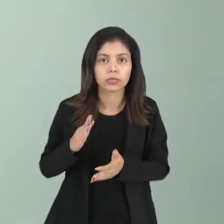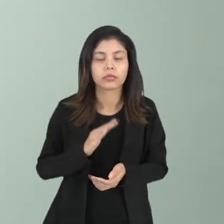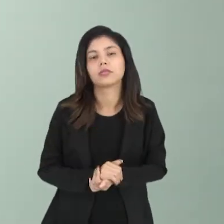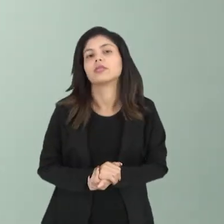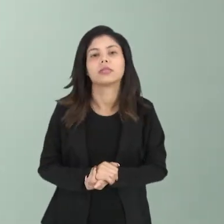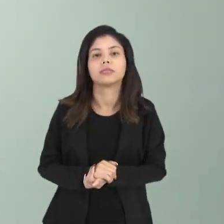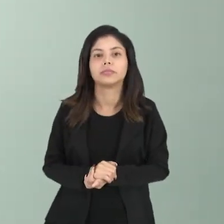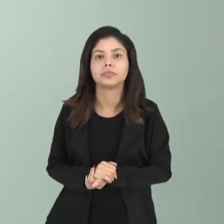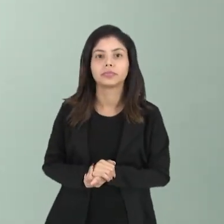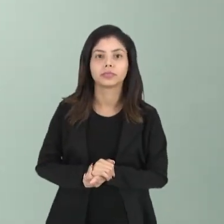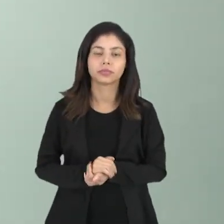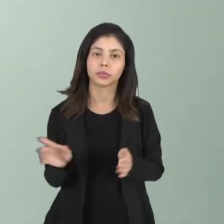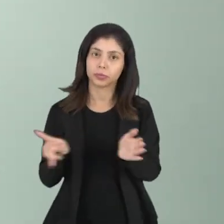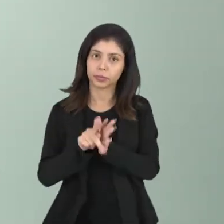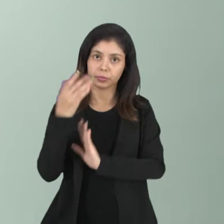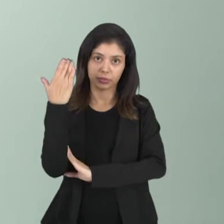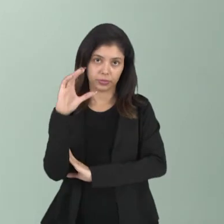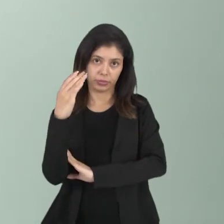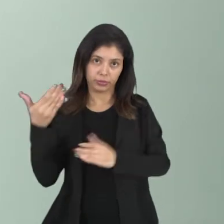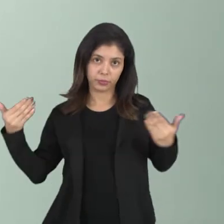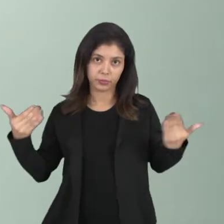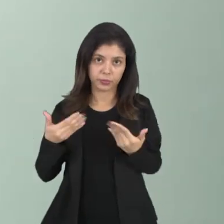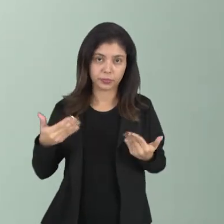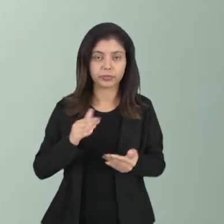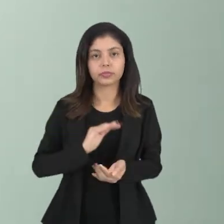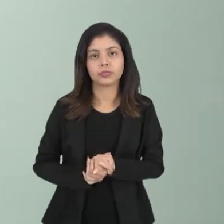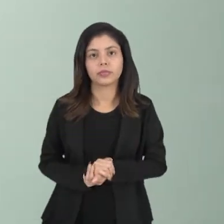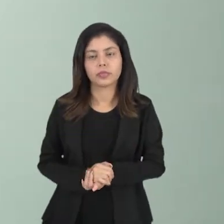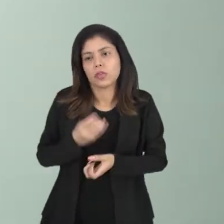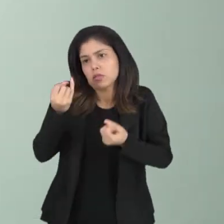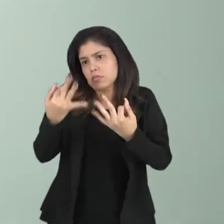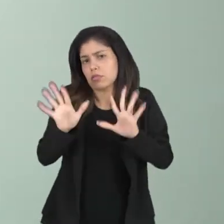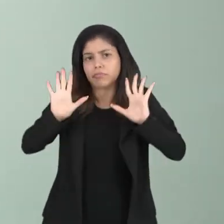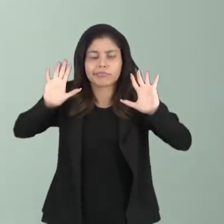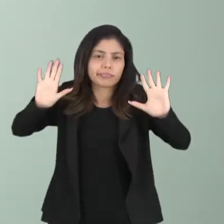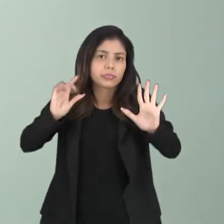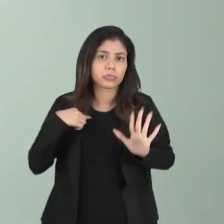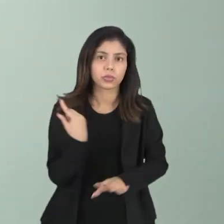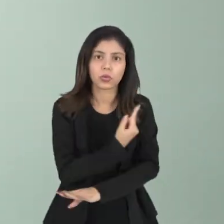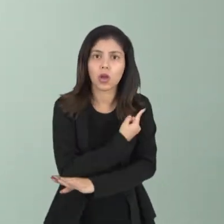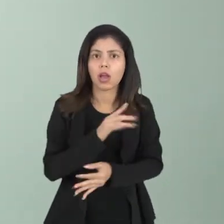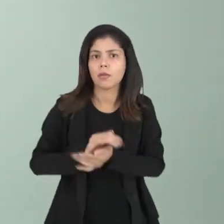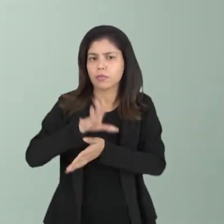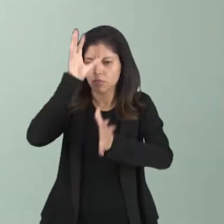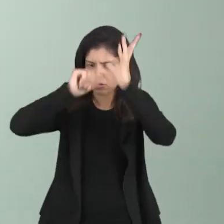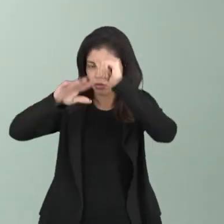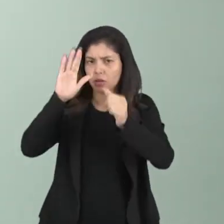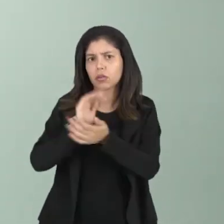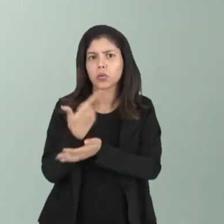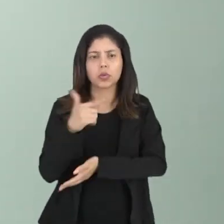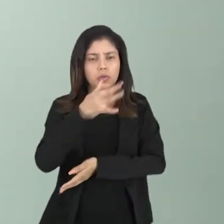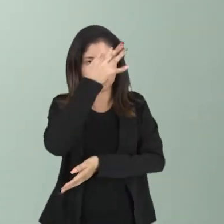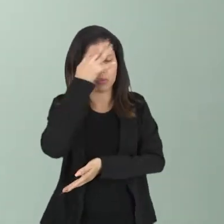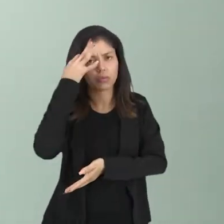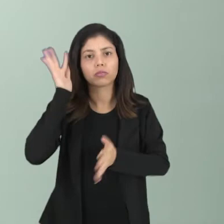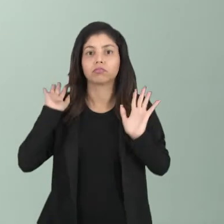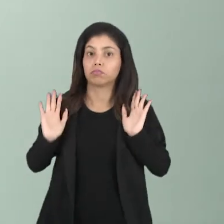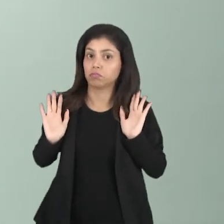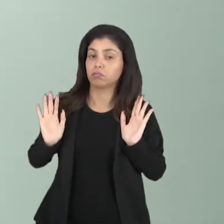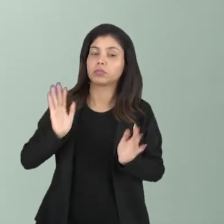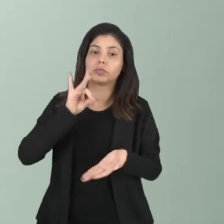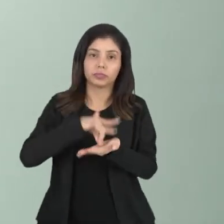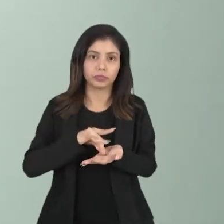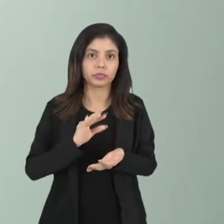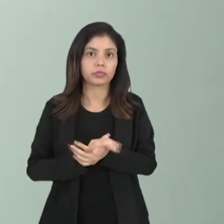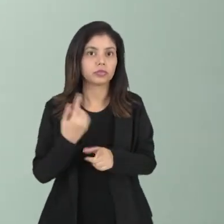da própria ciência, hoje na atualidade. Não querendo dizer que o conhecimento filosófico não tenha sua verdade, certo?